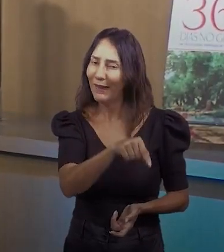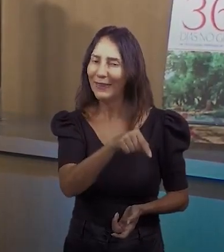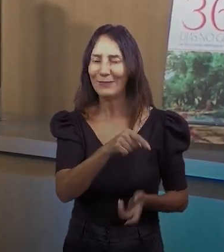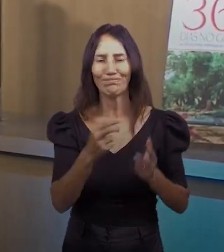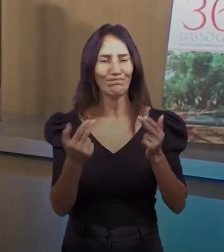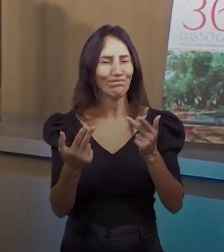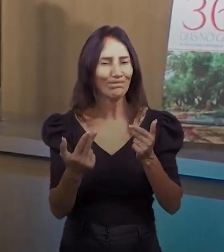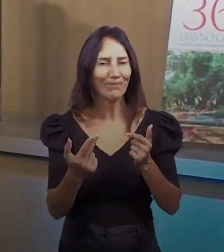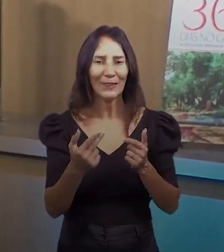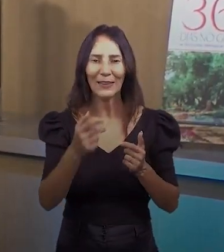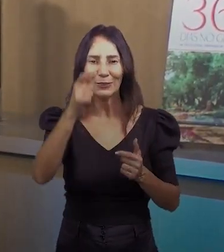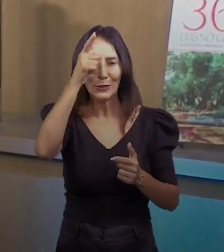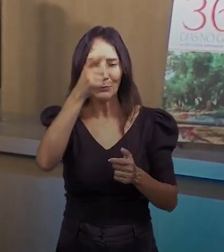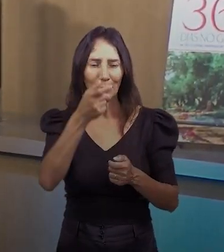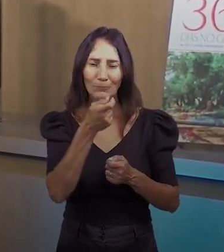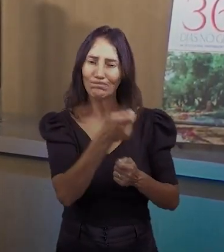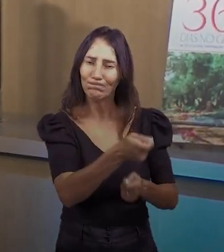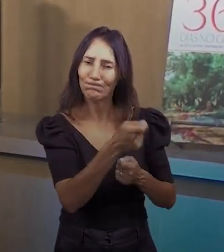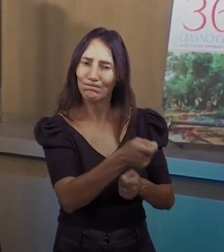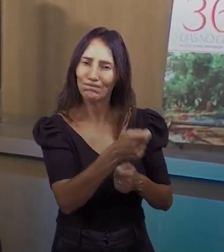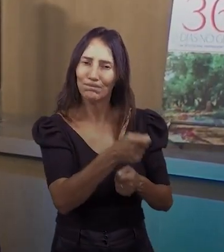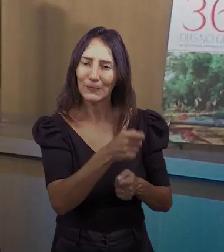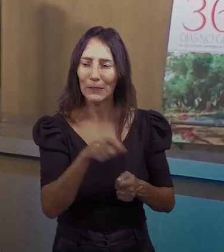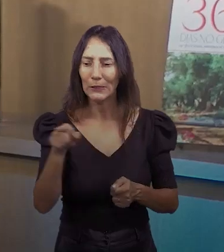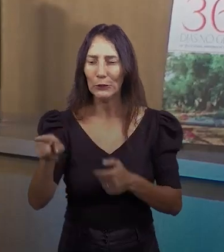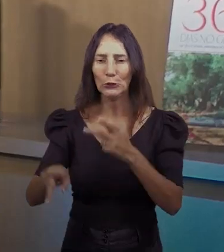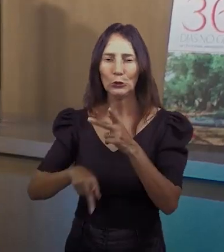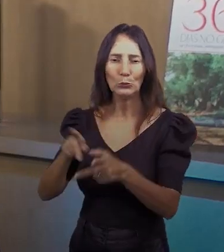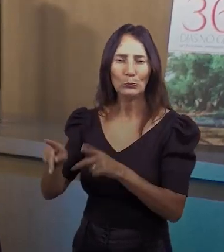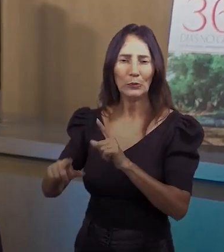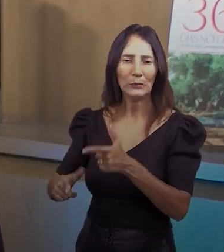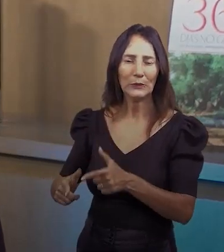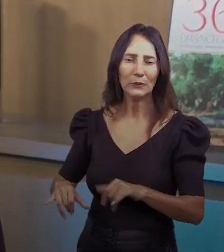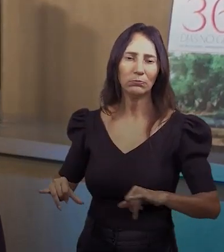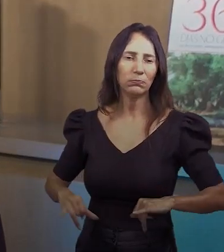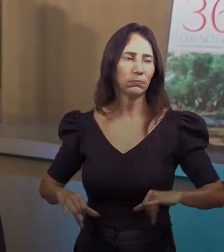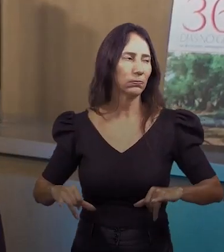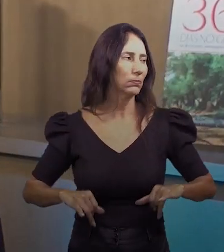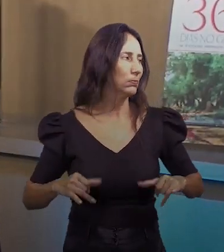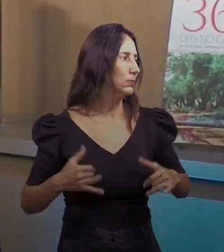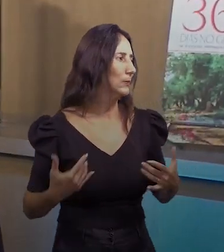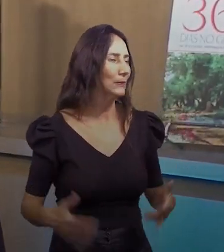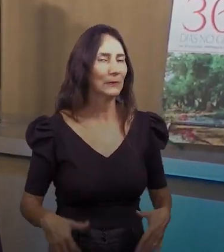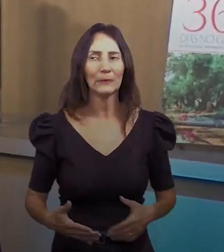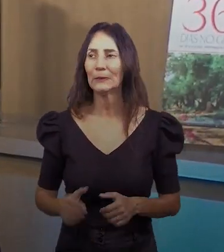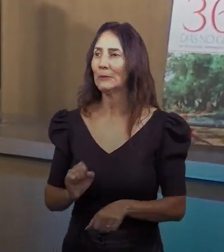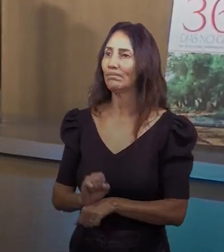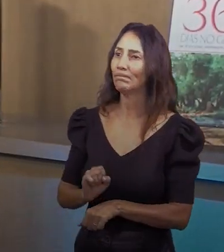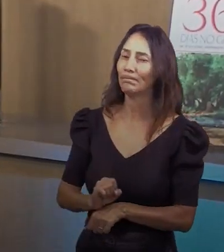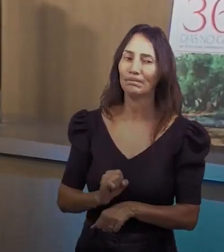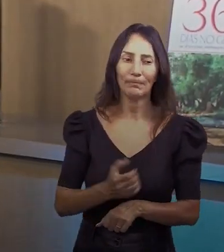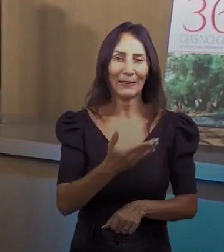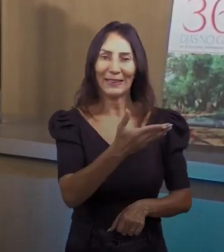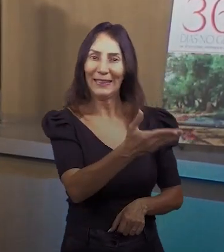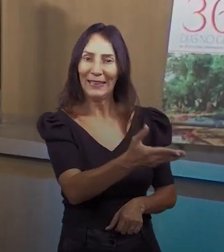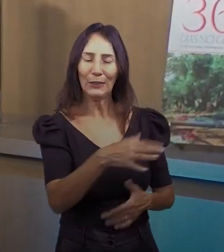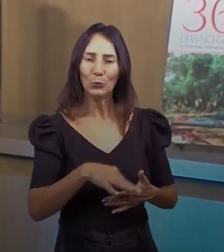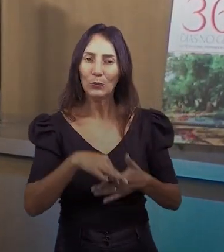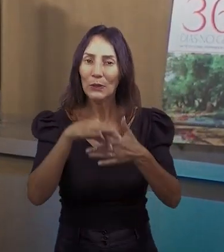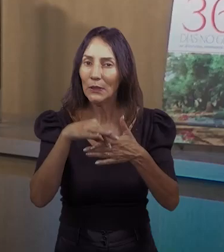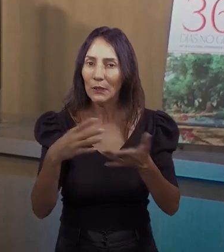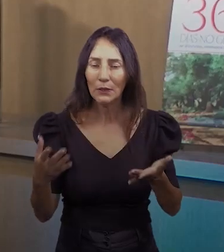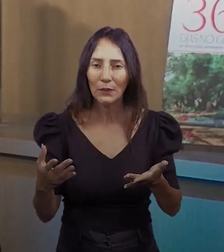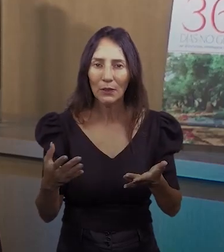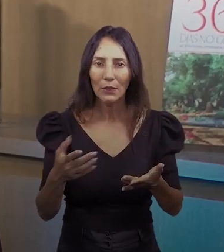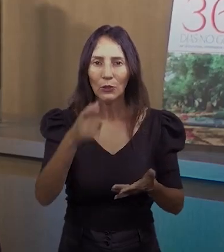o demônio entrava na vida de Saul, e a nação toda ficava destruída, porque ele era o líder